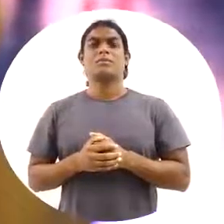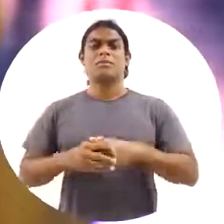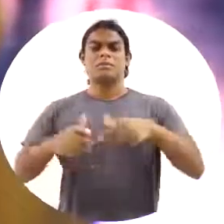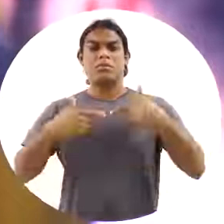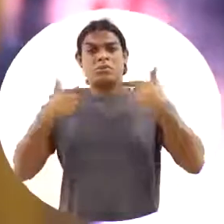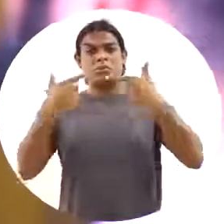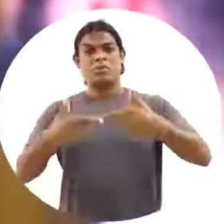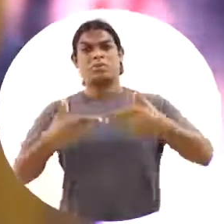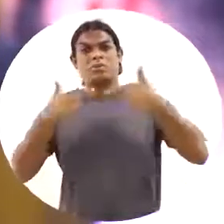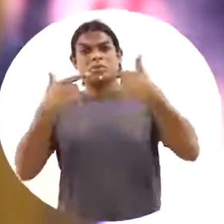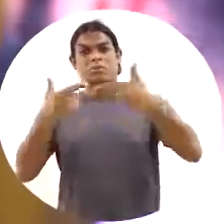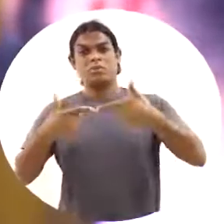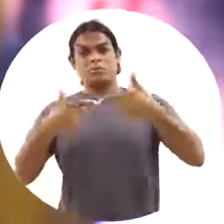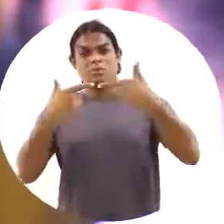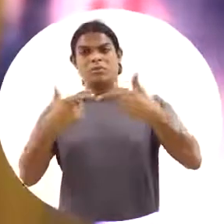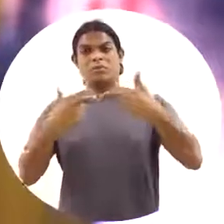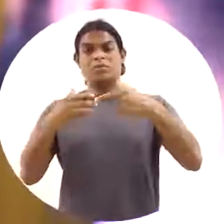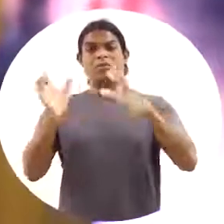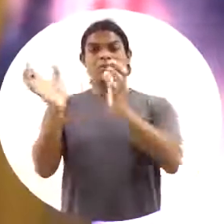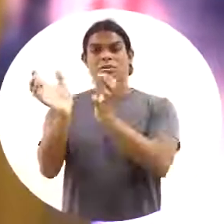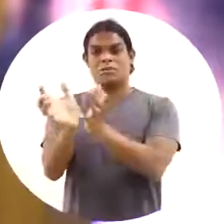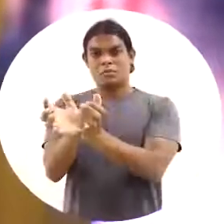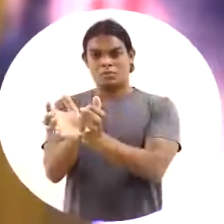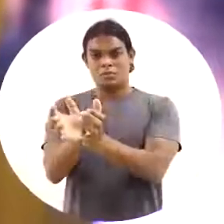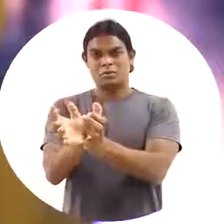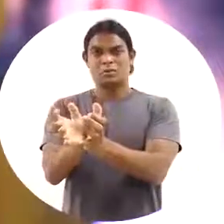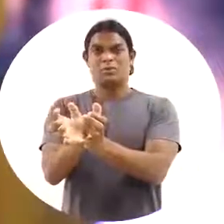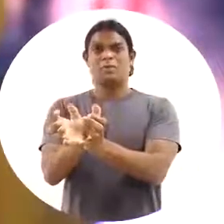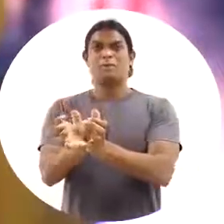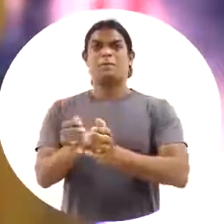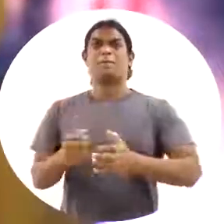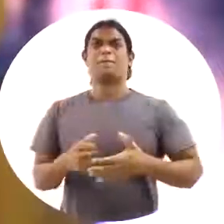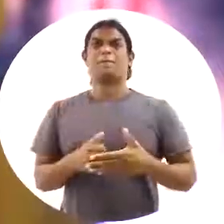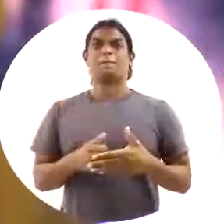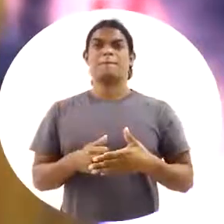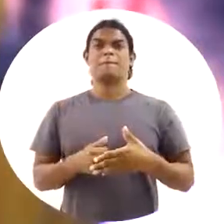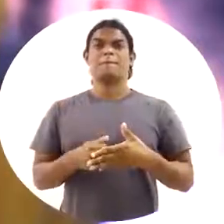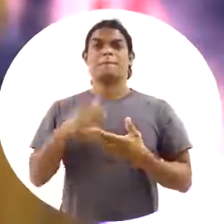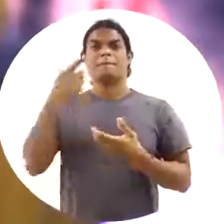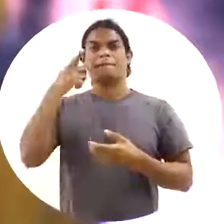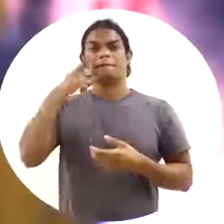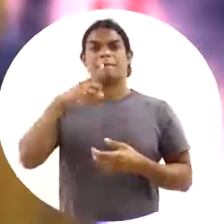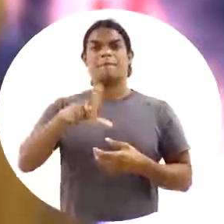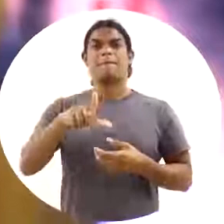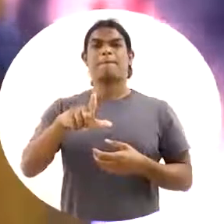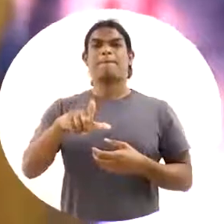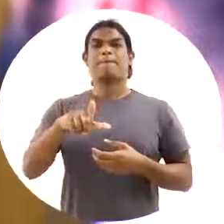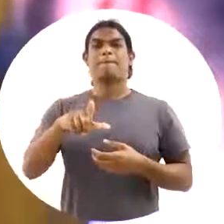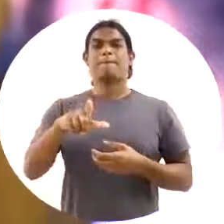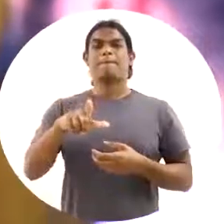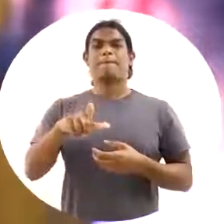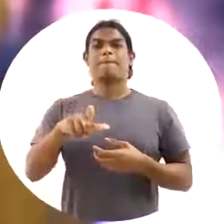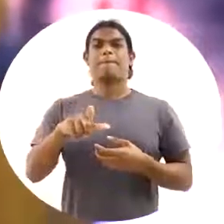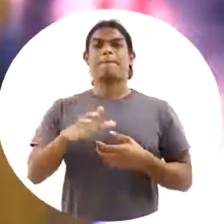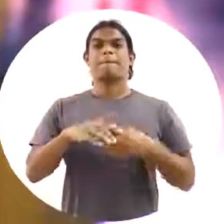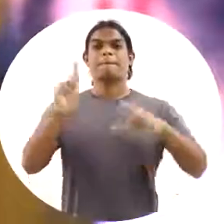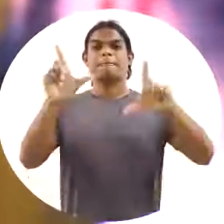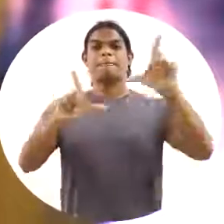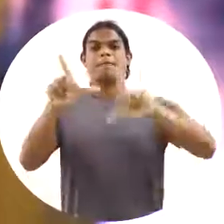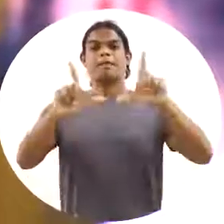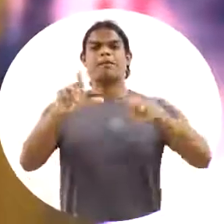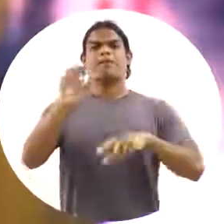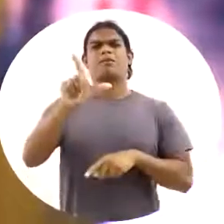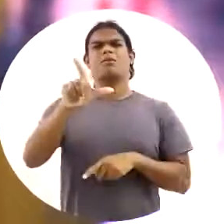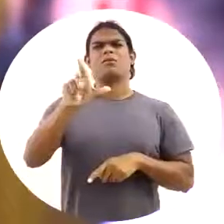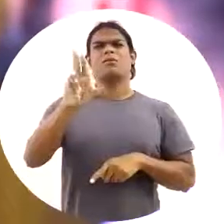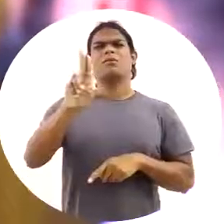uma luta interna, né, da comunidade. Foi uma escola comunitária que eles conseguiram uma verba da TV de Luxemburgo